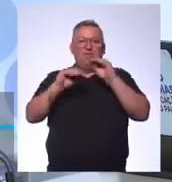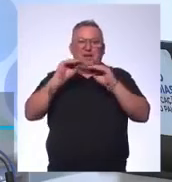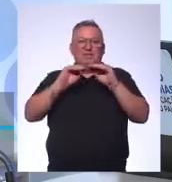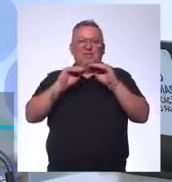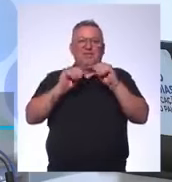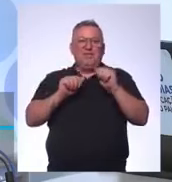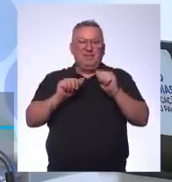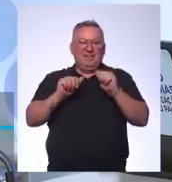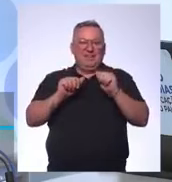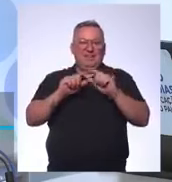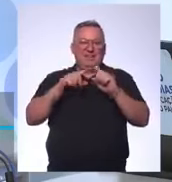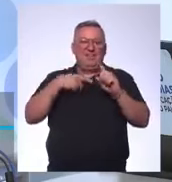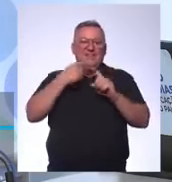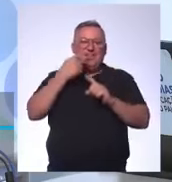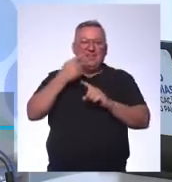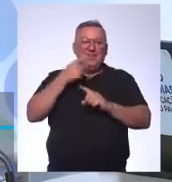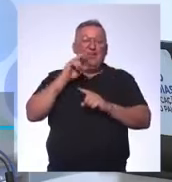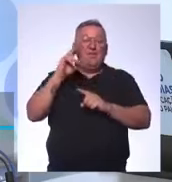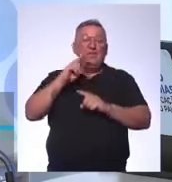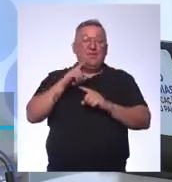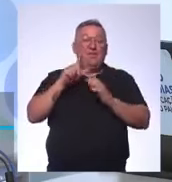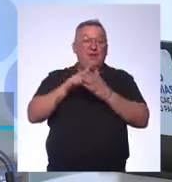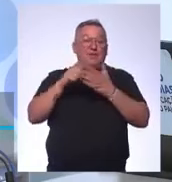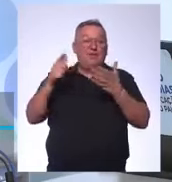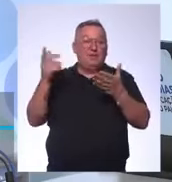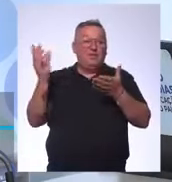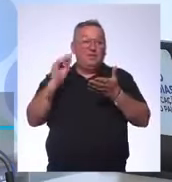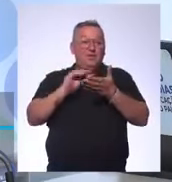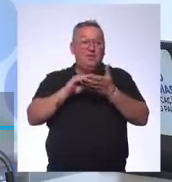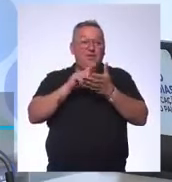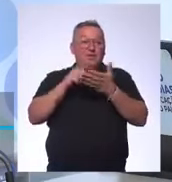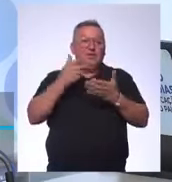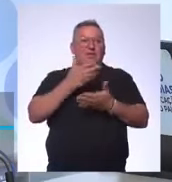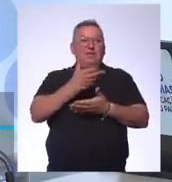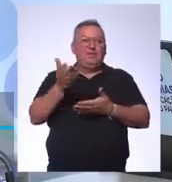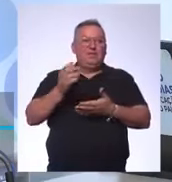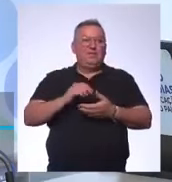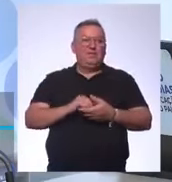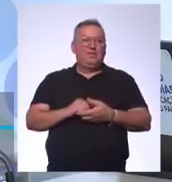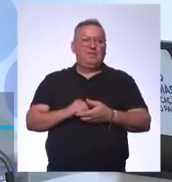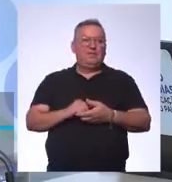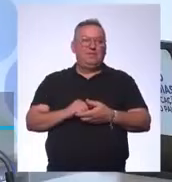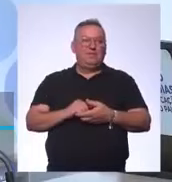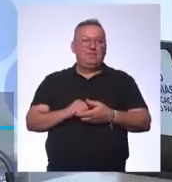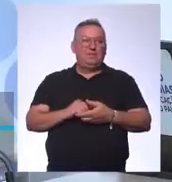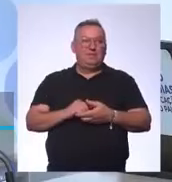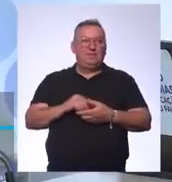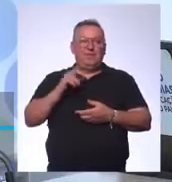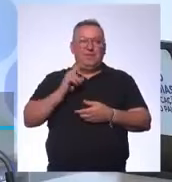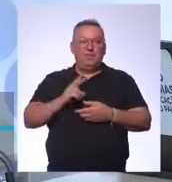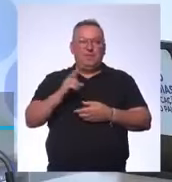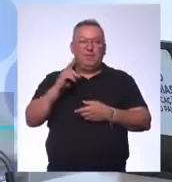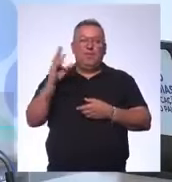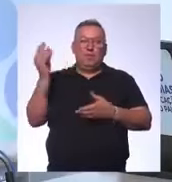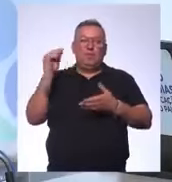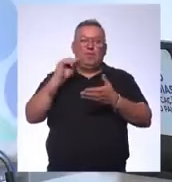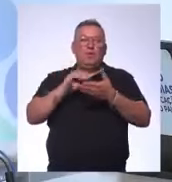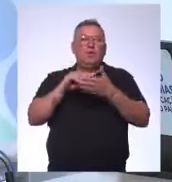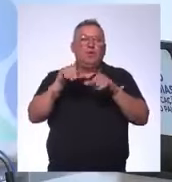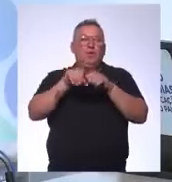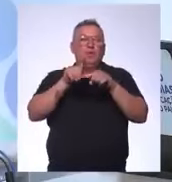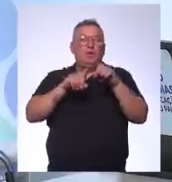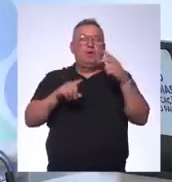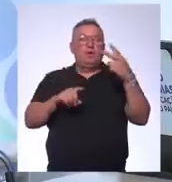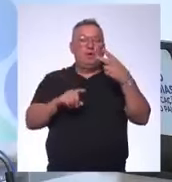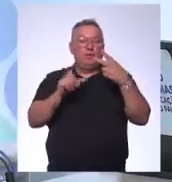ok? Falamos aqui. Então, de olho na notícia. Coloquem aí no jornal de vocês, ok? Vamos lá, continuando. Pode colocar agora a